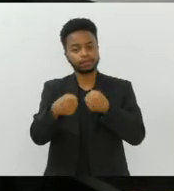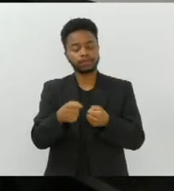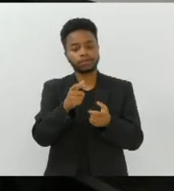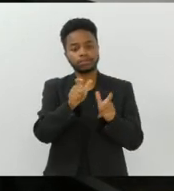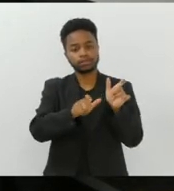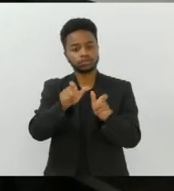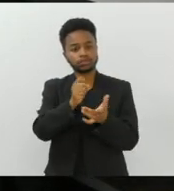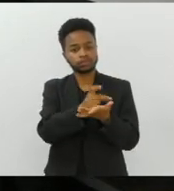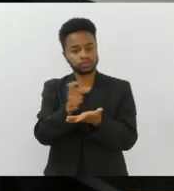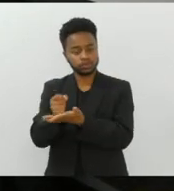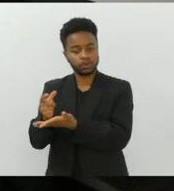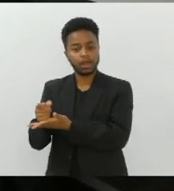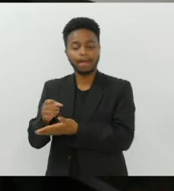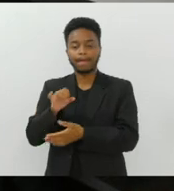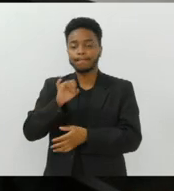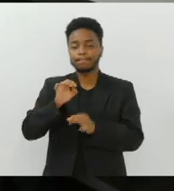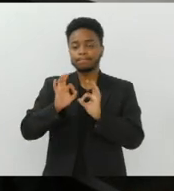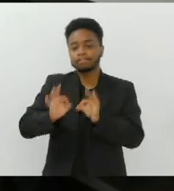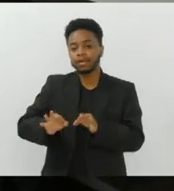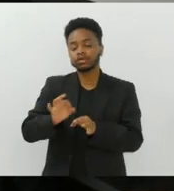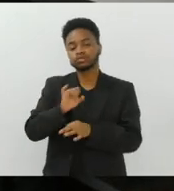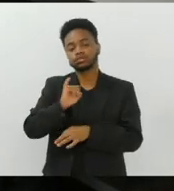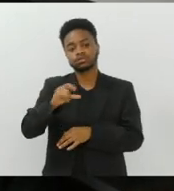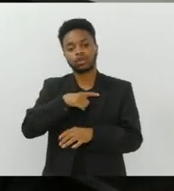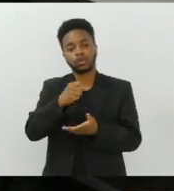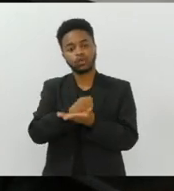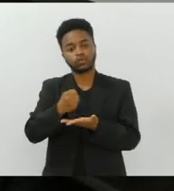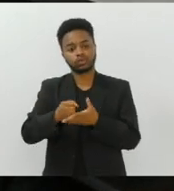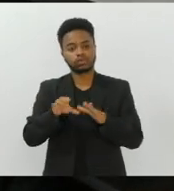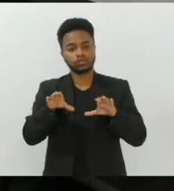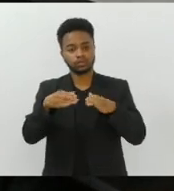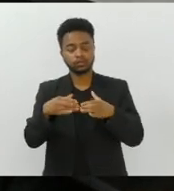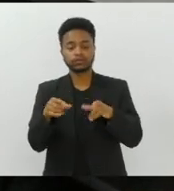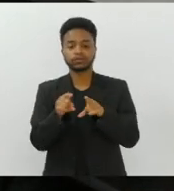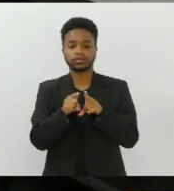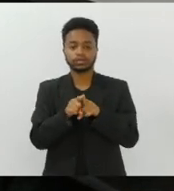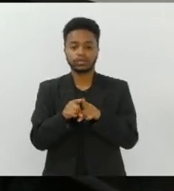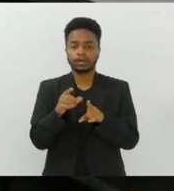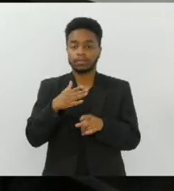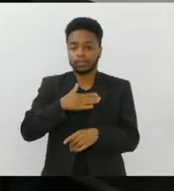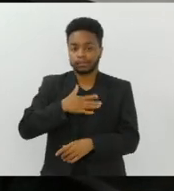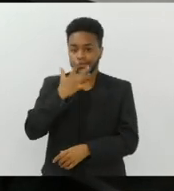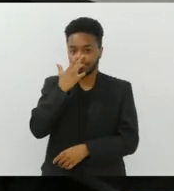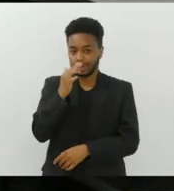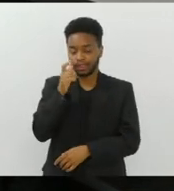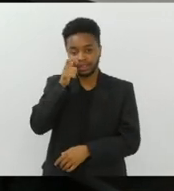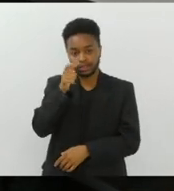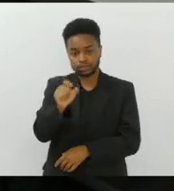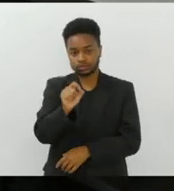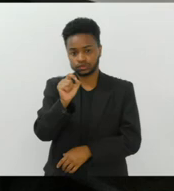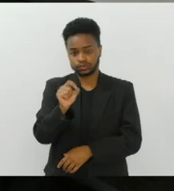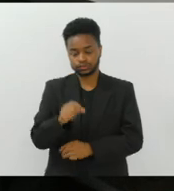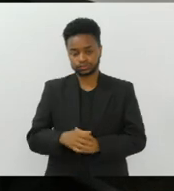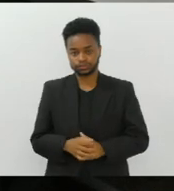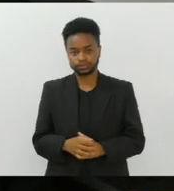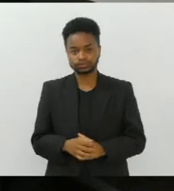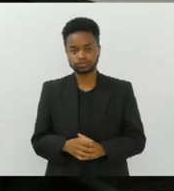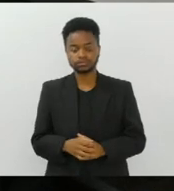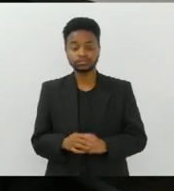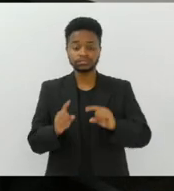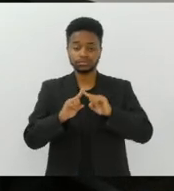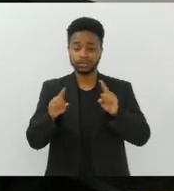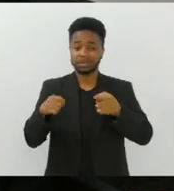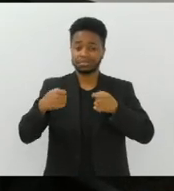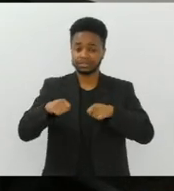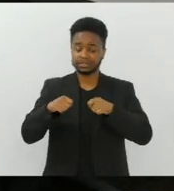contratos coletivos. E, ainda, o que me parece interessante, mas isso exigiria uma